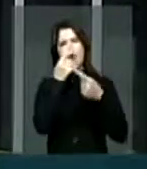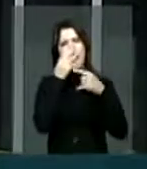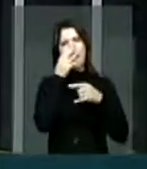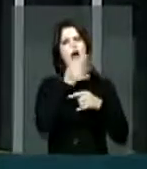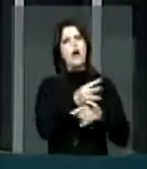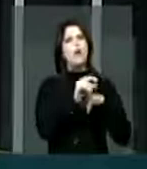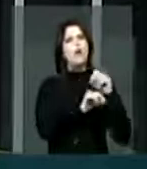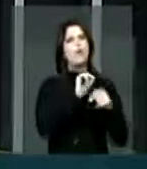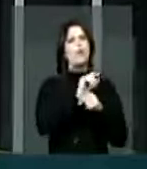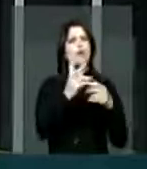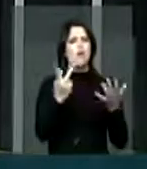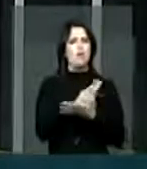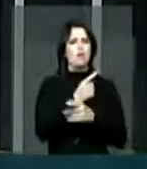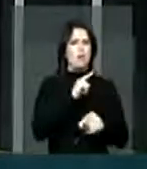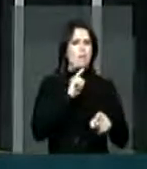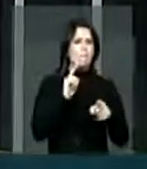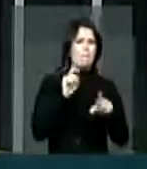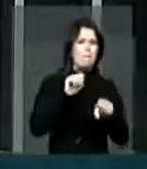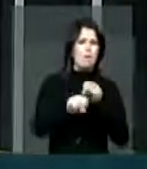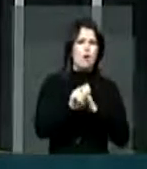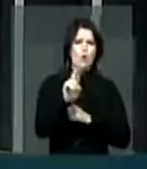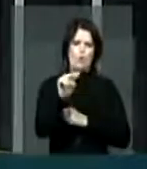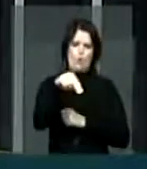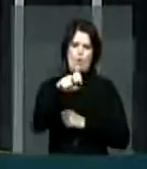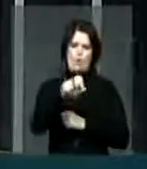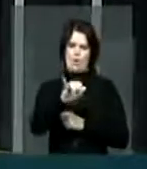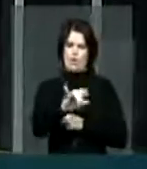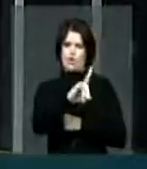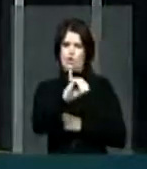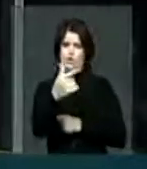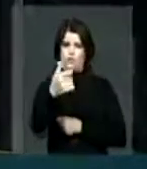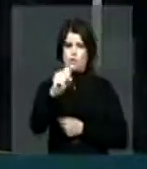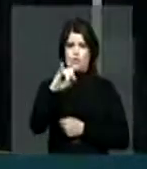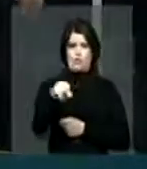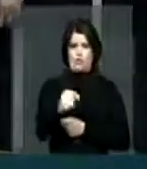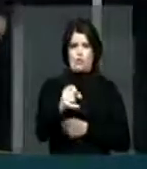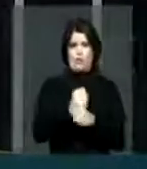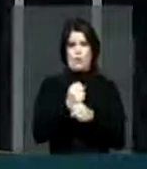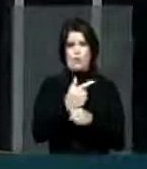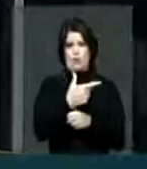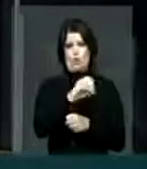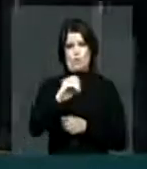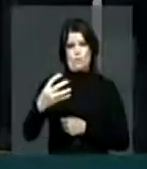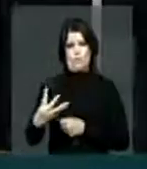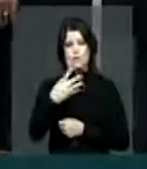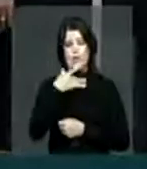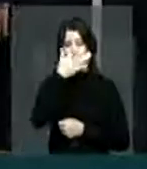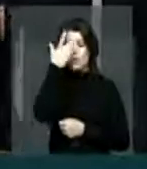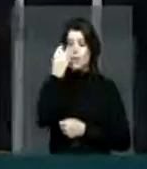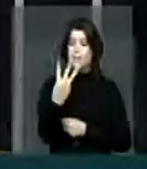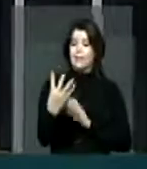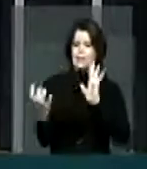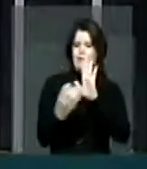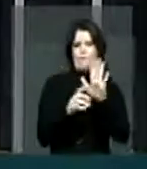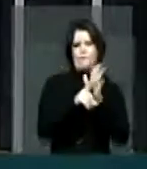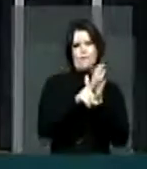da chamada chacina de Unai. No dia 28 de janeiro de 2004, 3 servidores públicos,